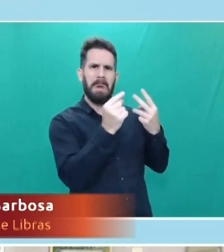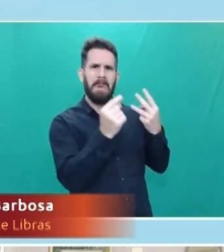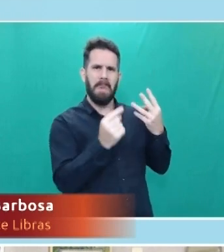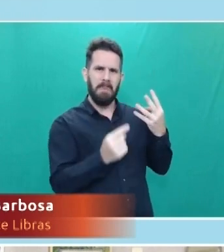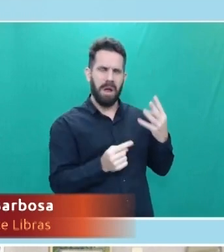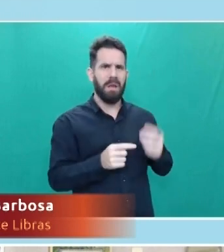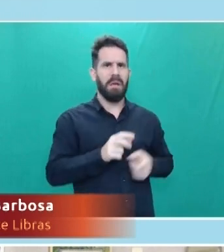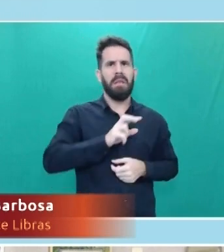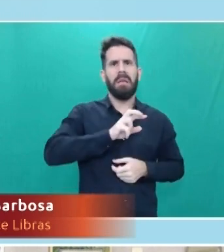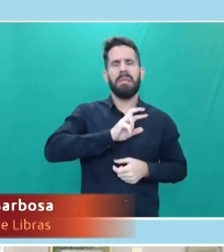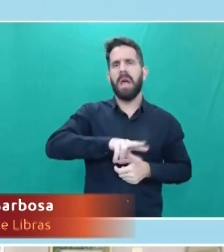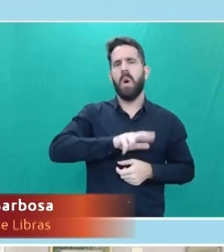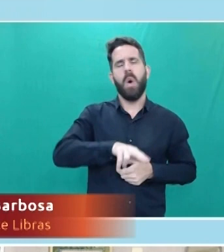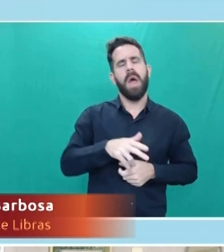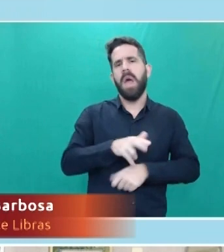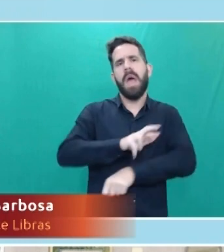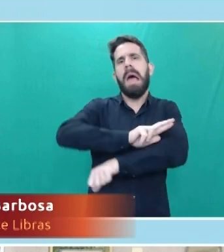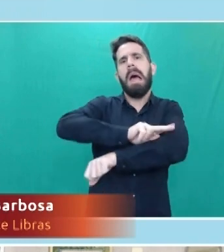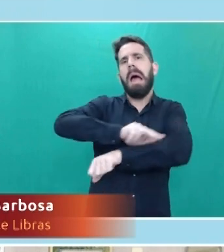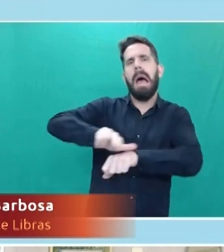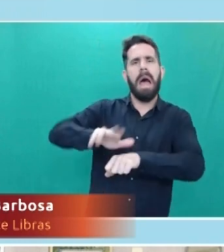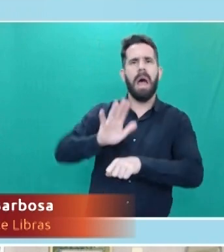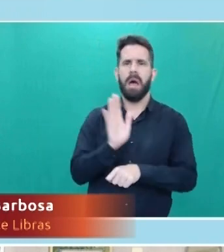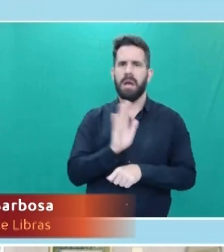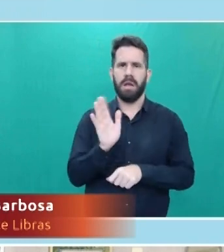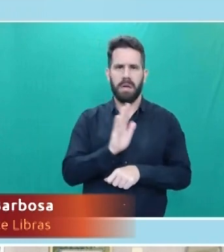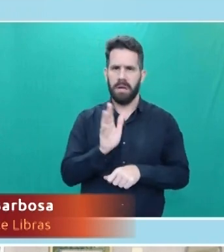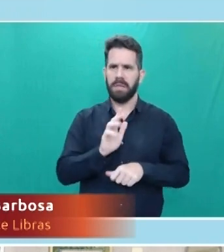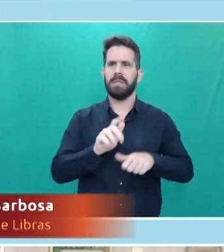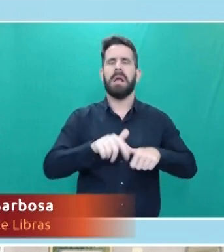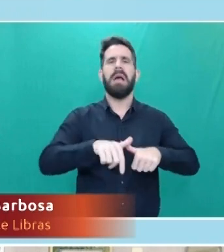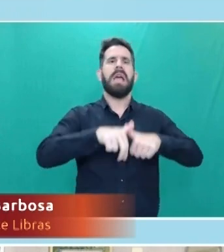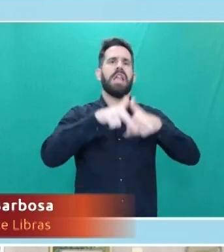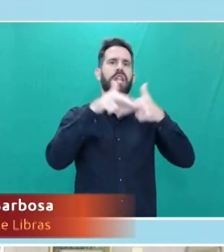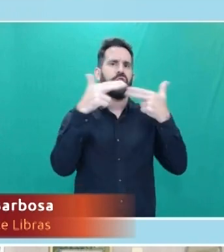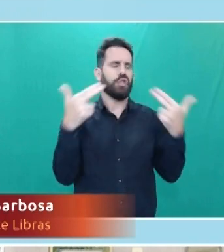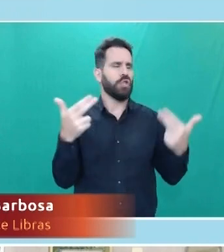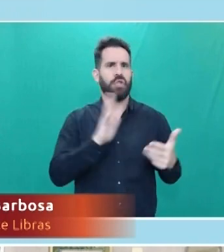em relação à raça, à etnia. Explica para a gente um pouco melhor.